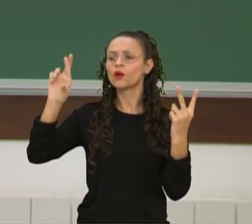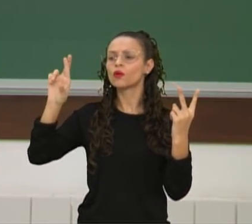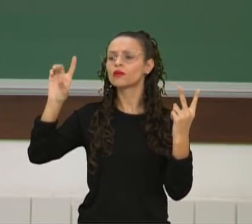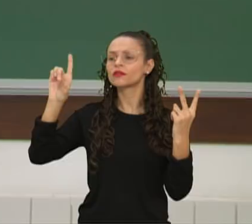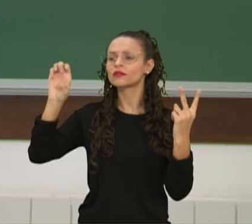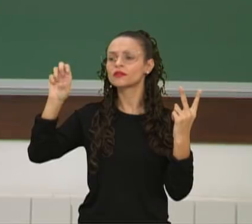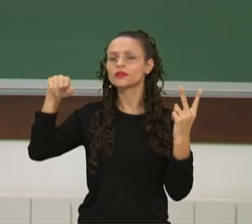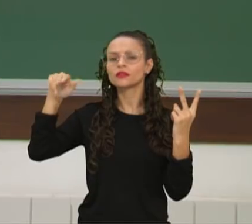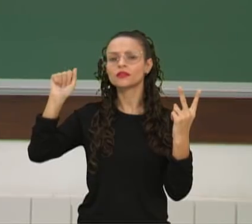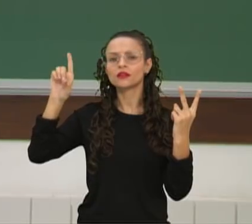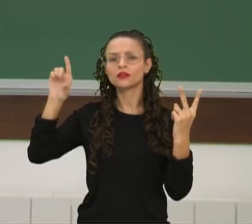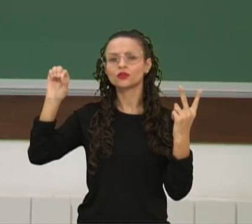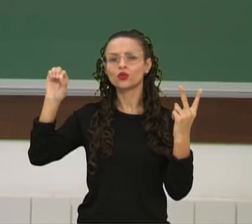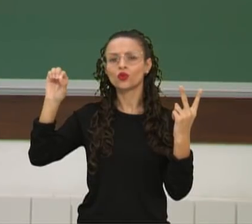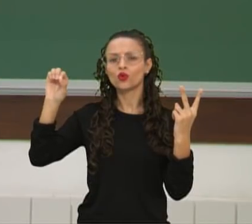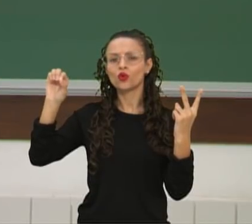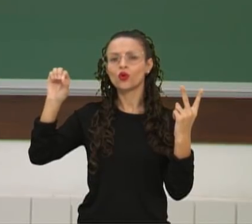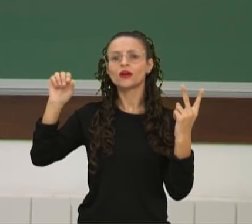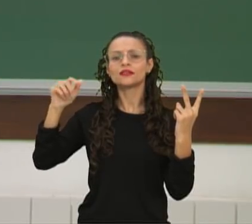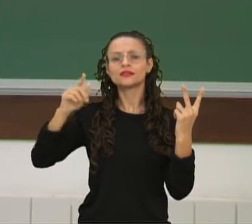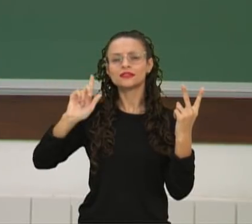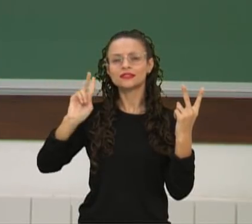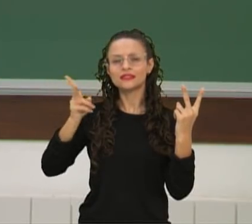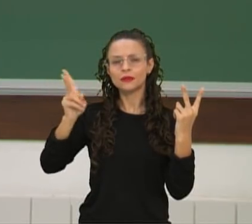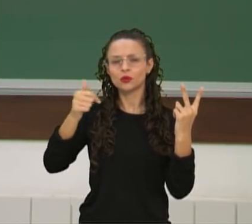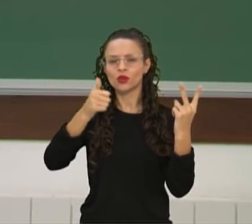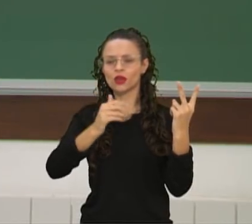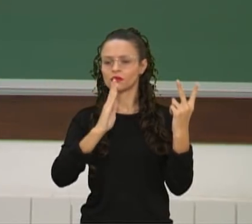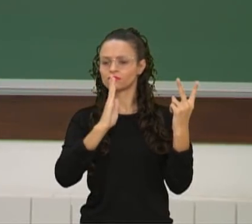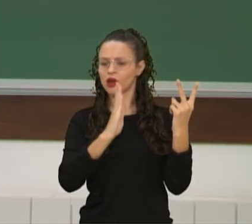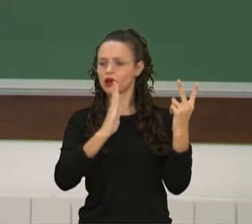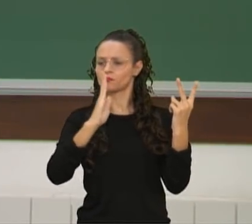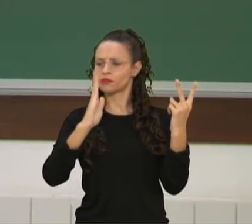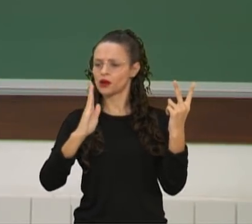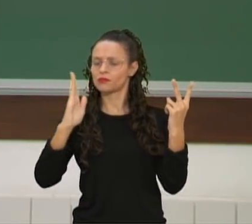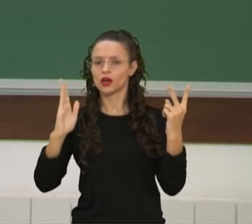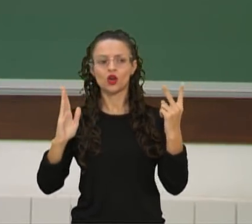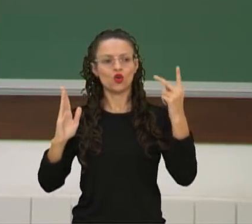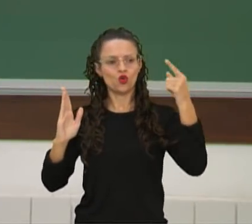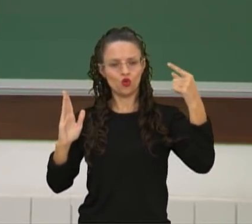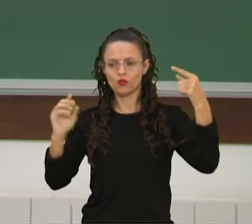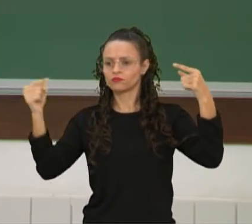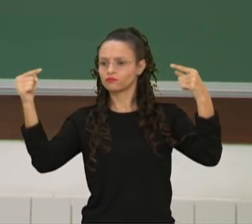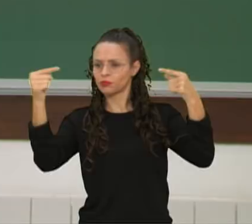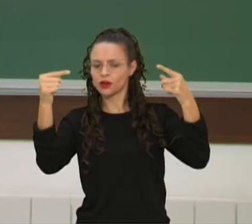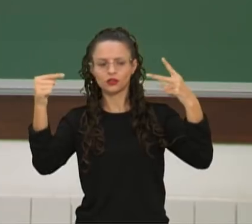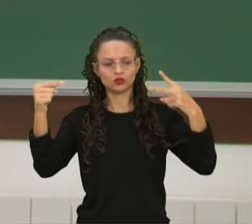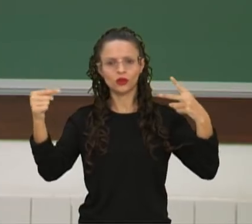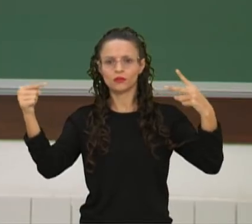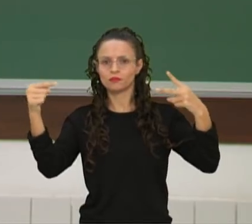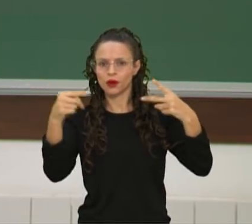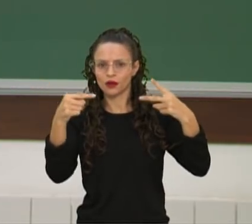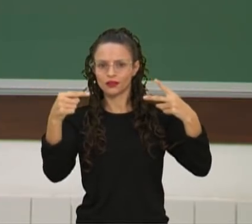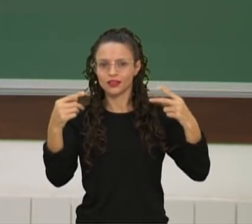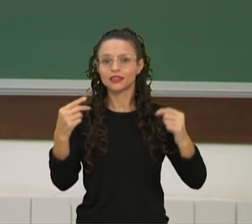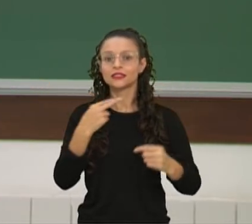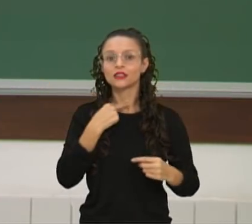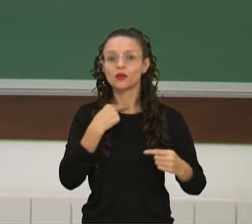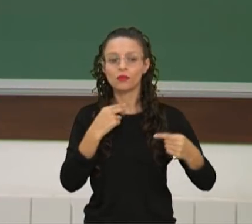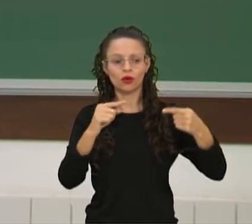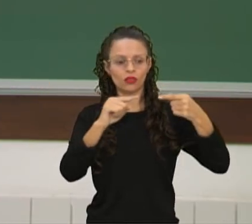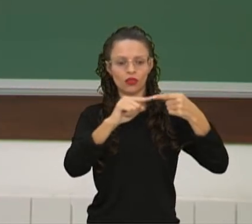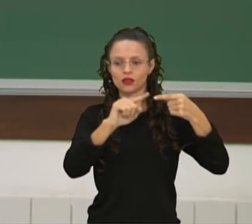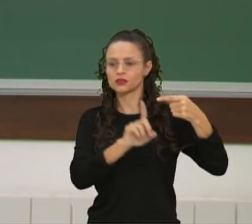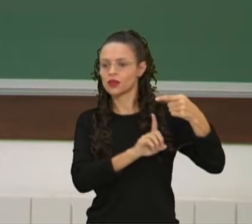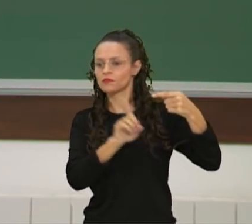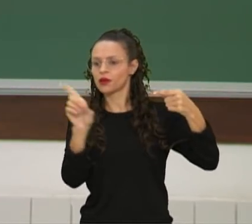vai estar referente a uma grandeza específica e o segundo a outra grandeza, ok? A gente não pode haver troca de